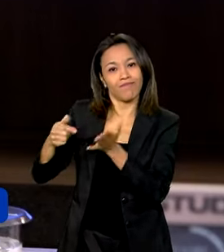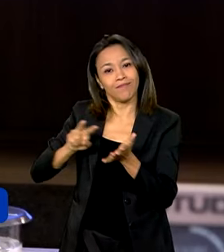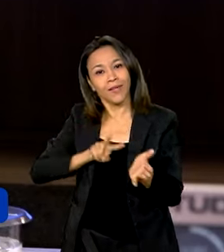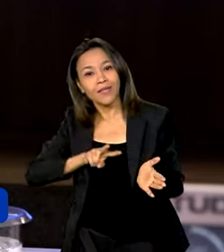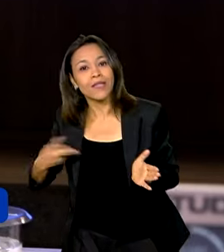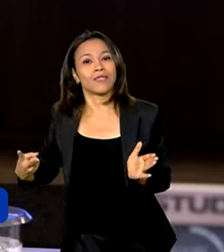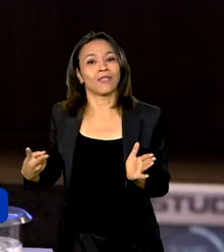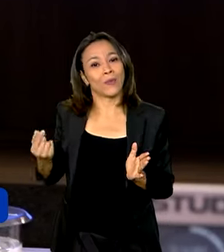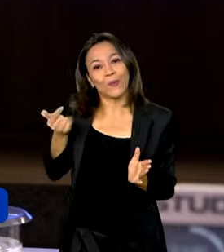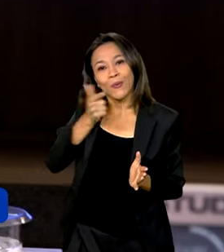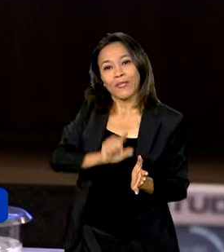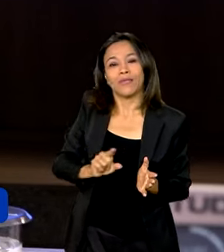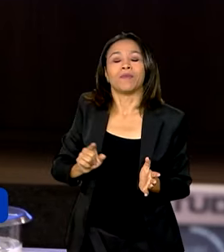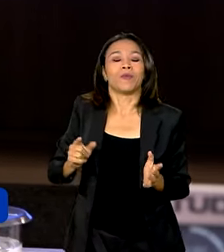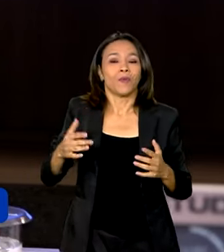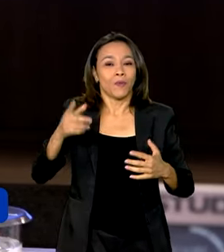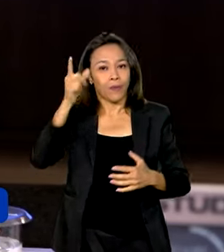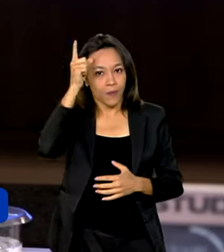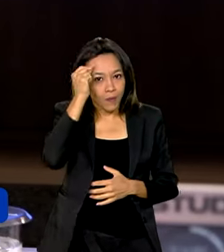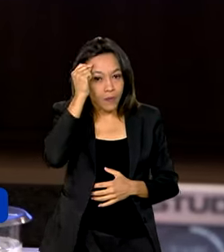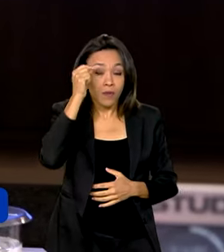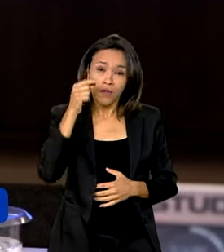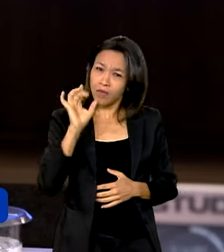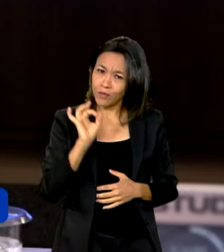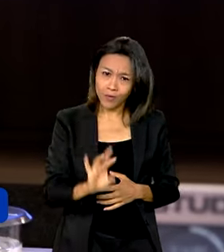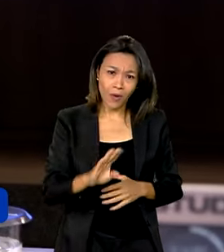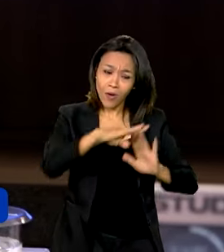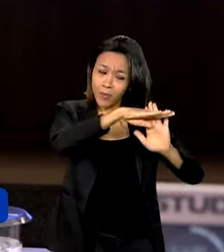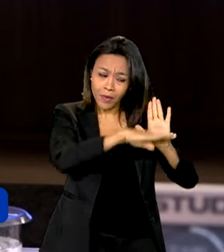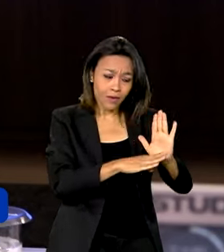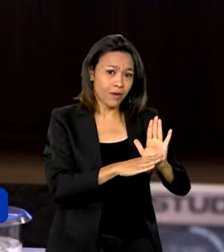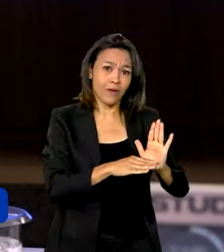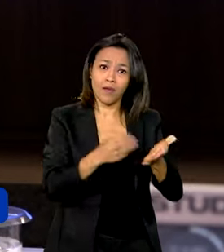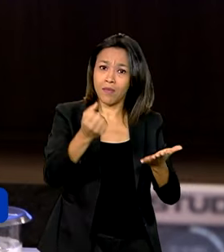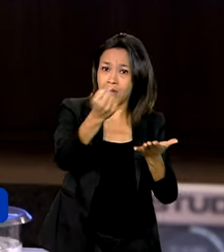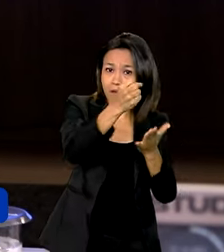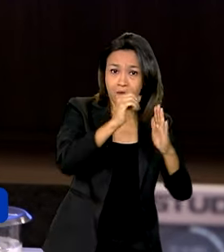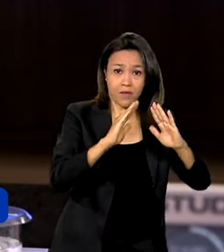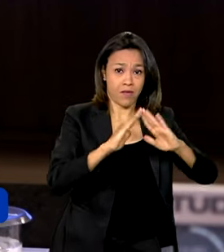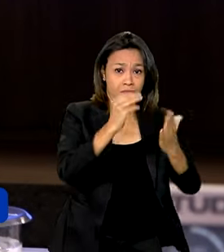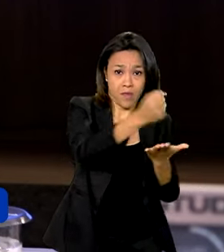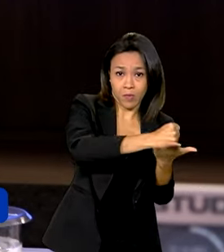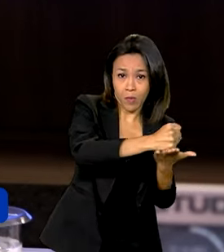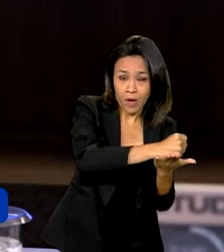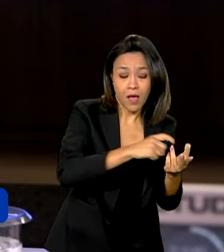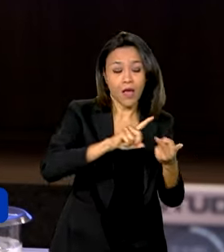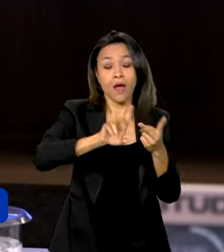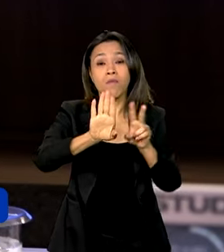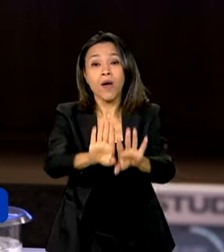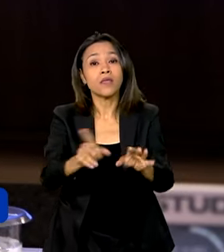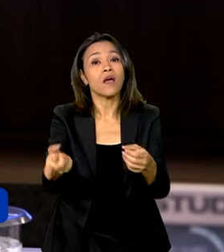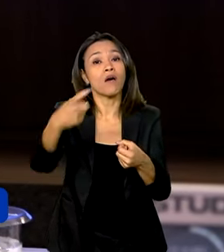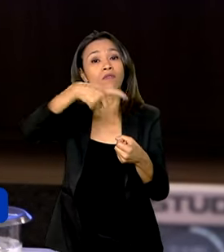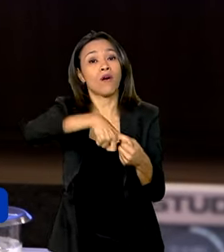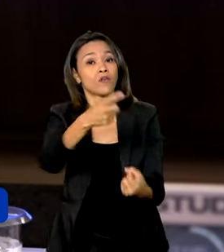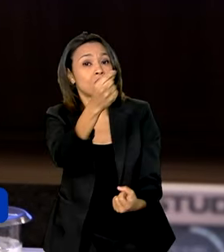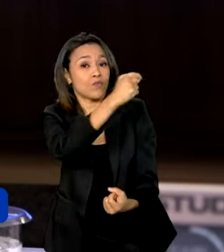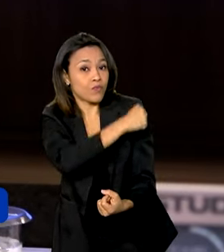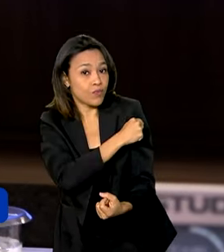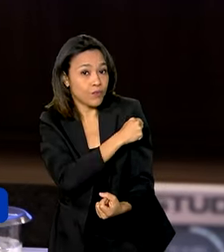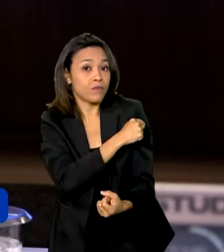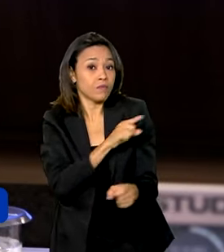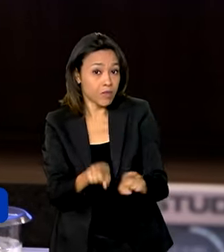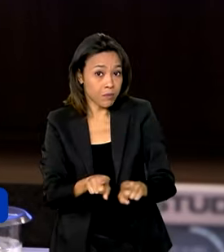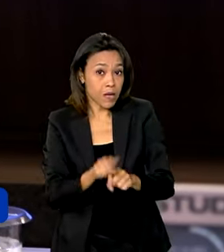assim que foi possível fazer não só a farmácia popular mas retomar vacinação com como deve ser né protegendo a população